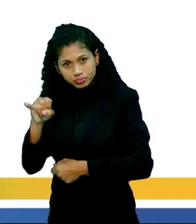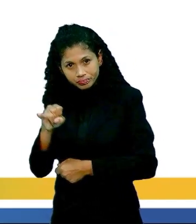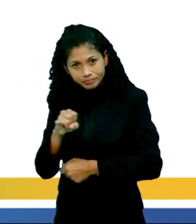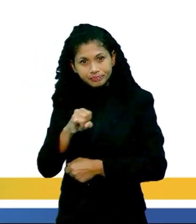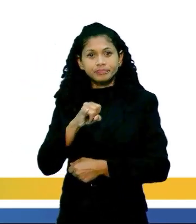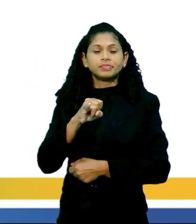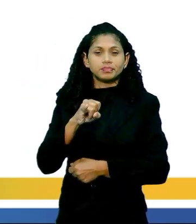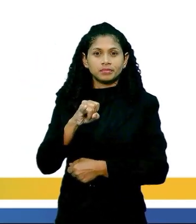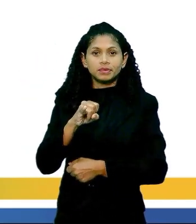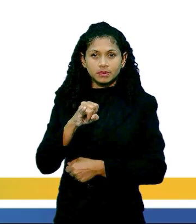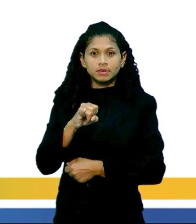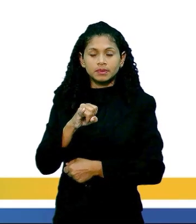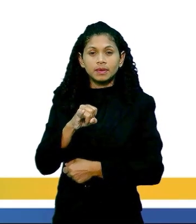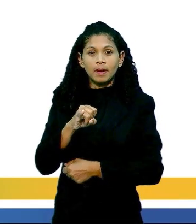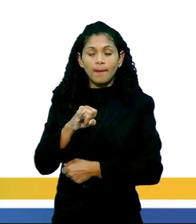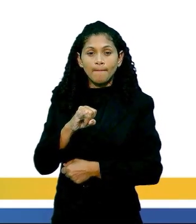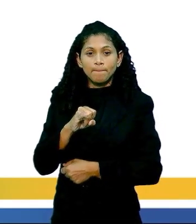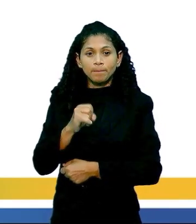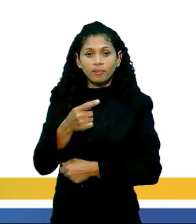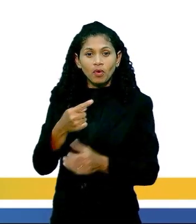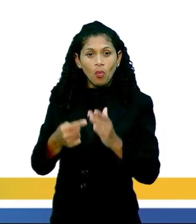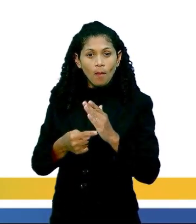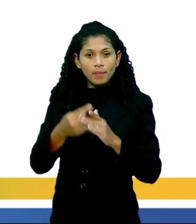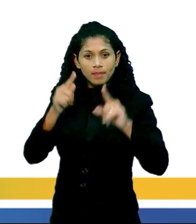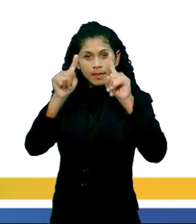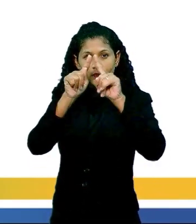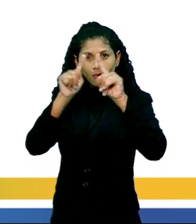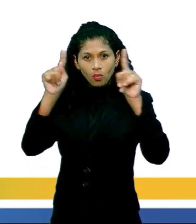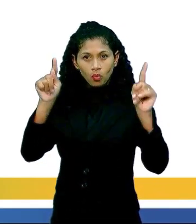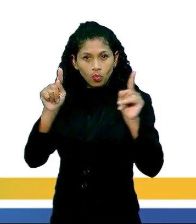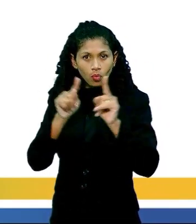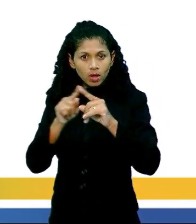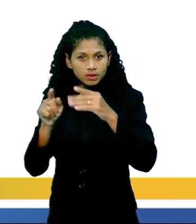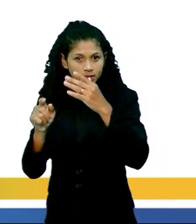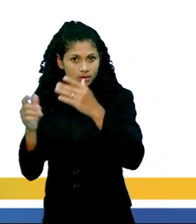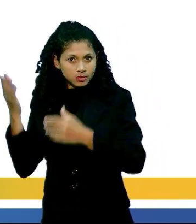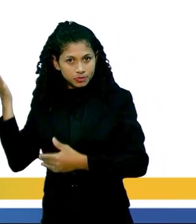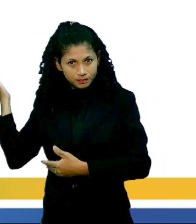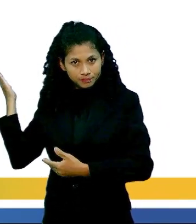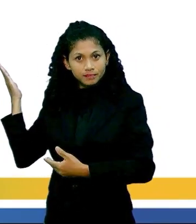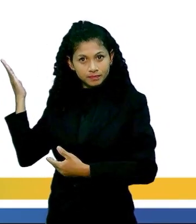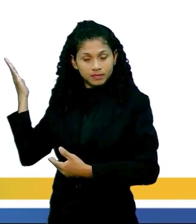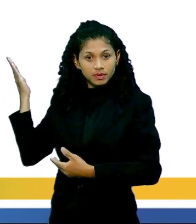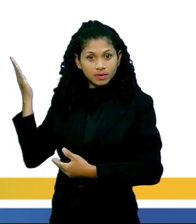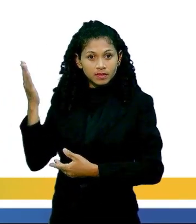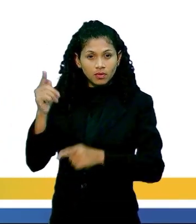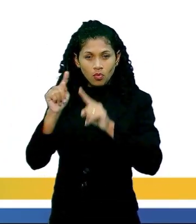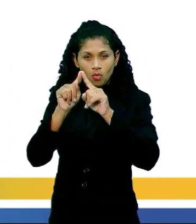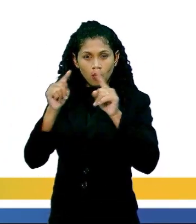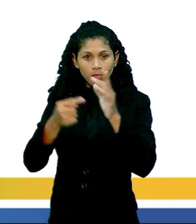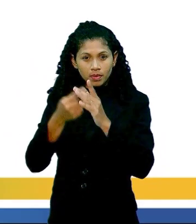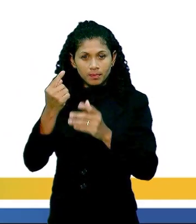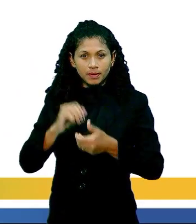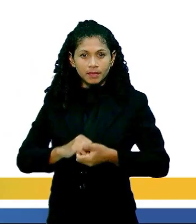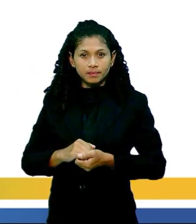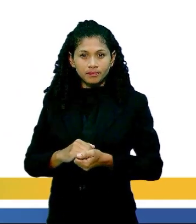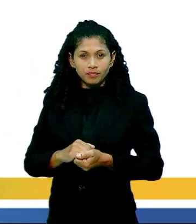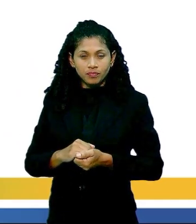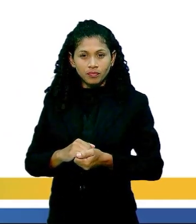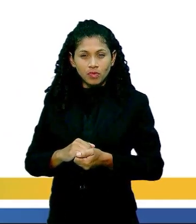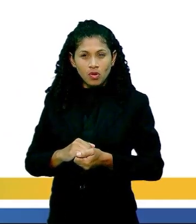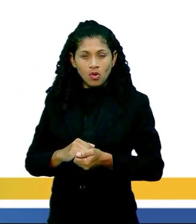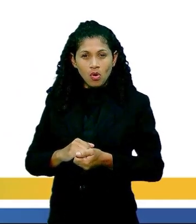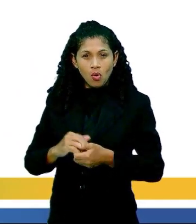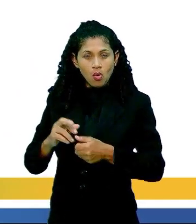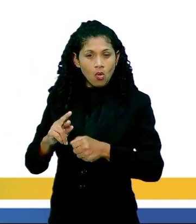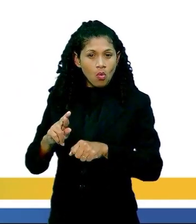aí nesse primeiro quadradinho do slide que vocês estão vendo, a parte aí roxa